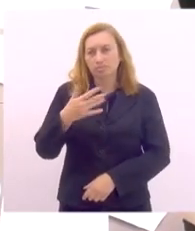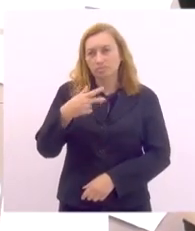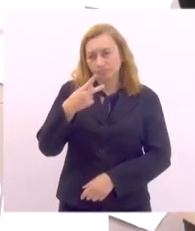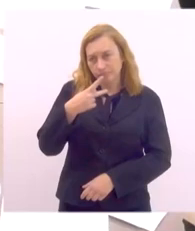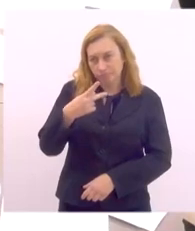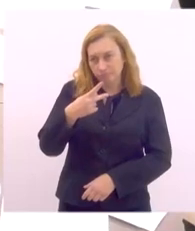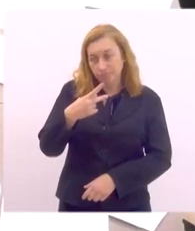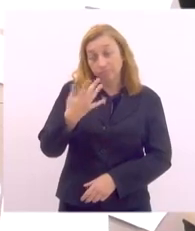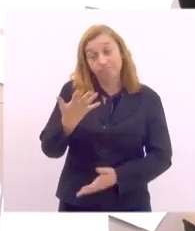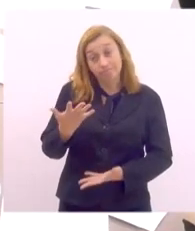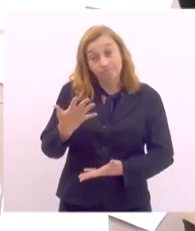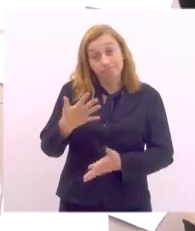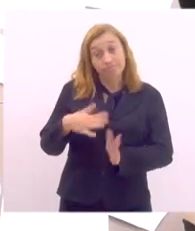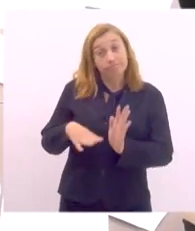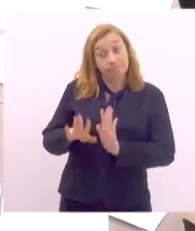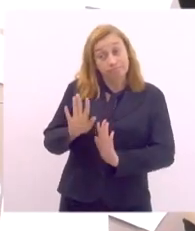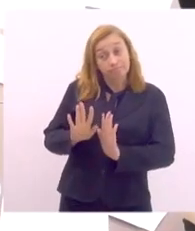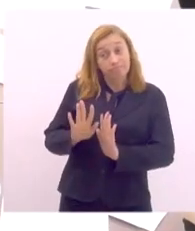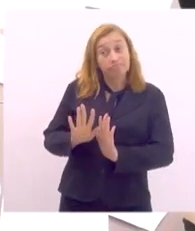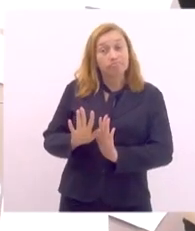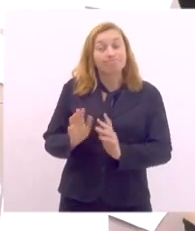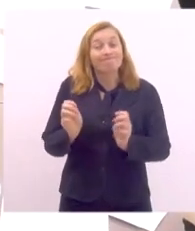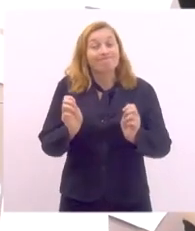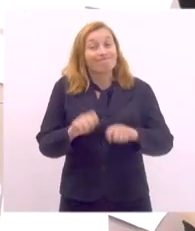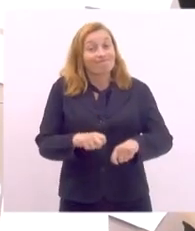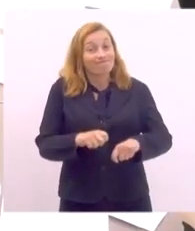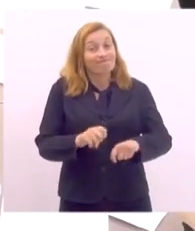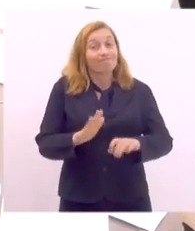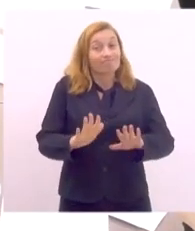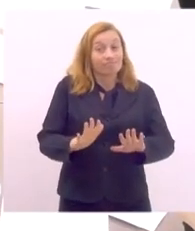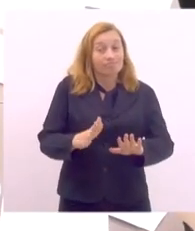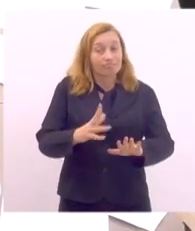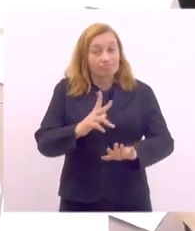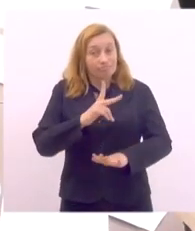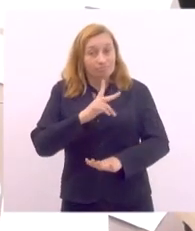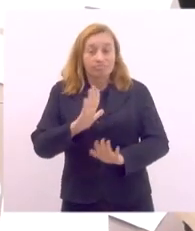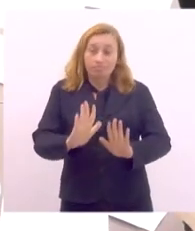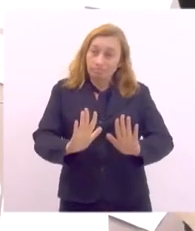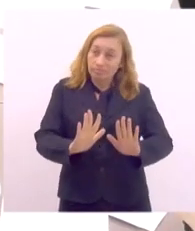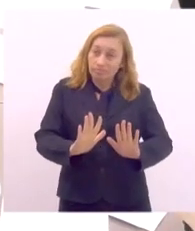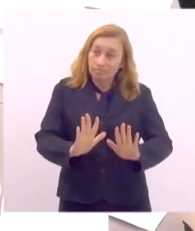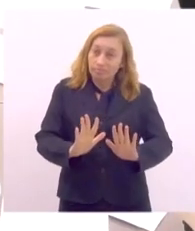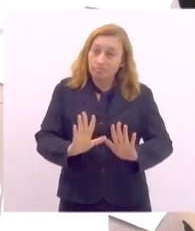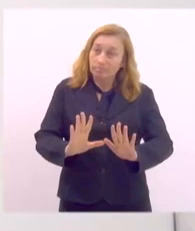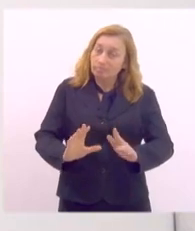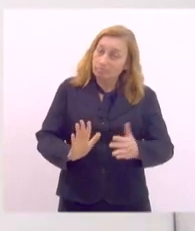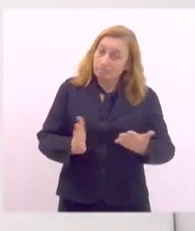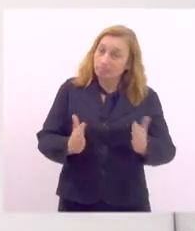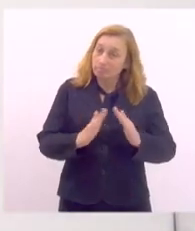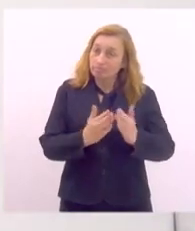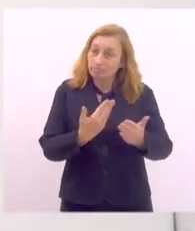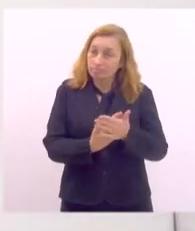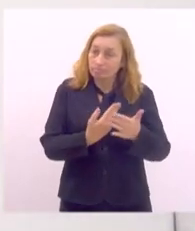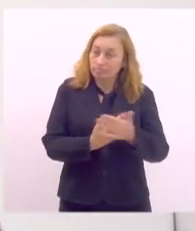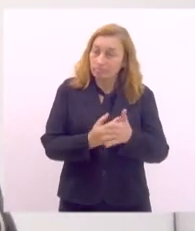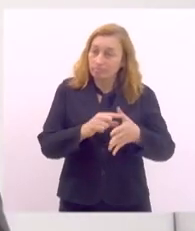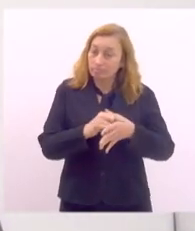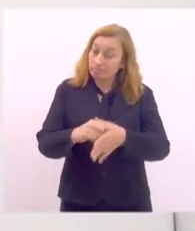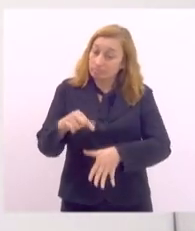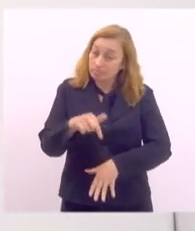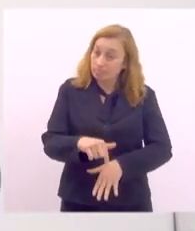meio irredutível quando se invade competência. Aí já é uma posição mais pessoal, mas estamos no colegiado para isso.